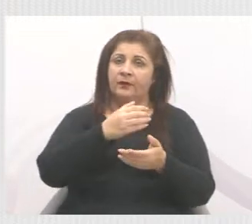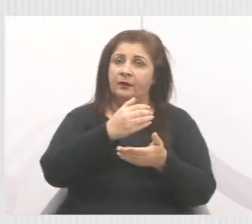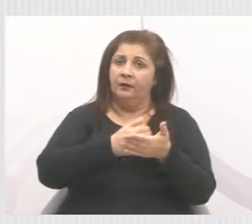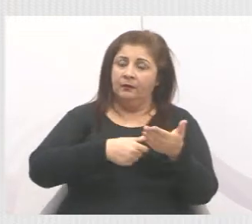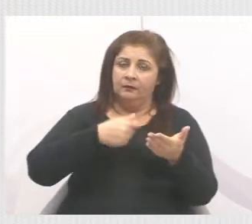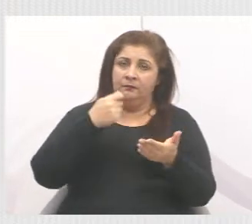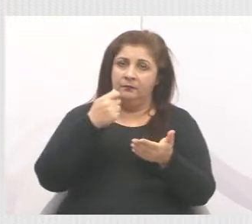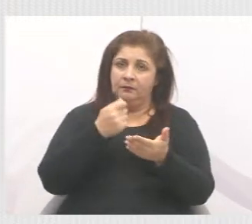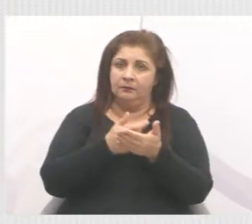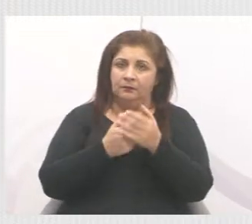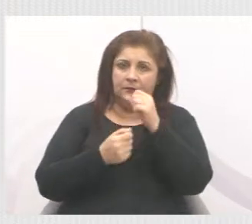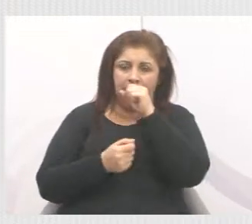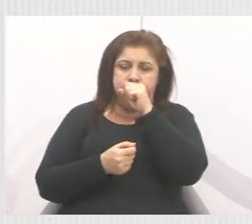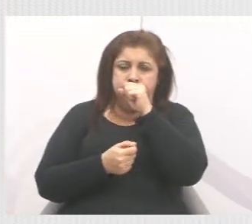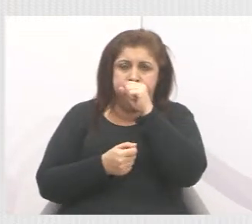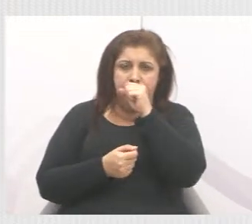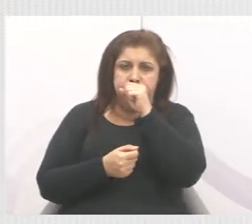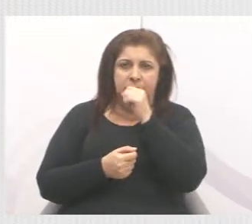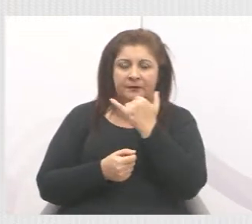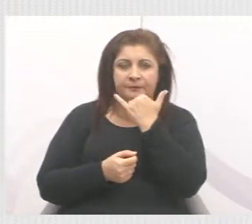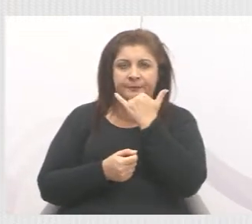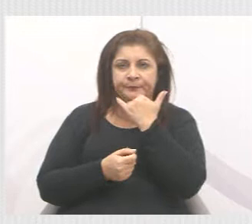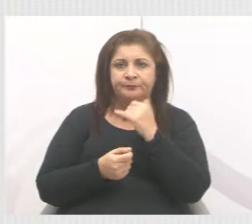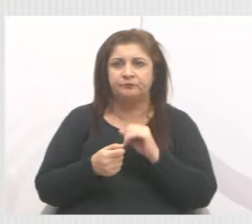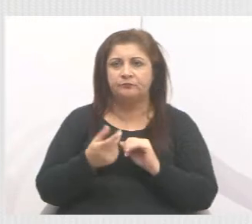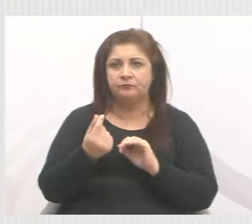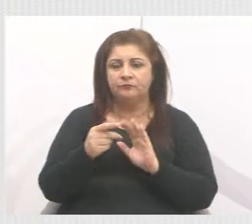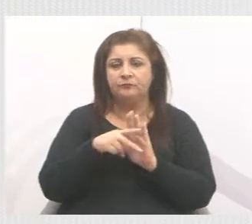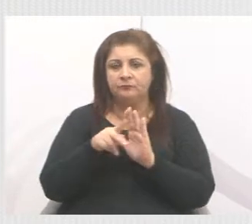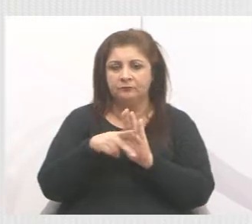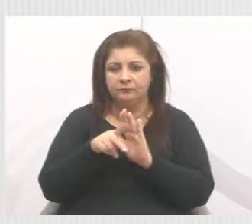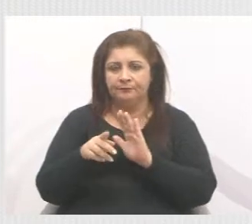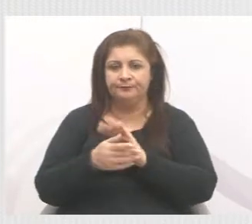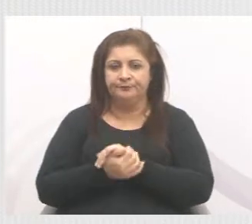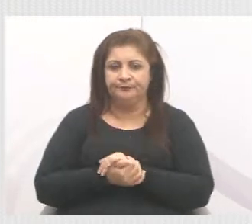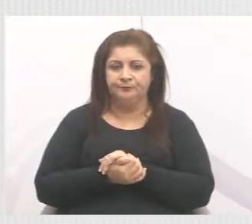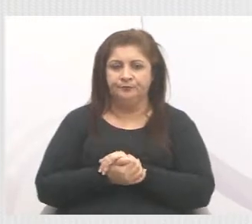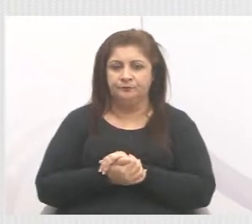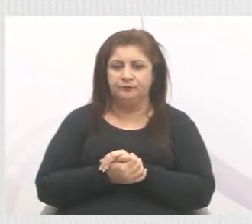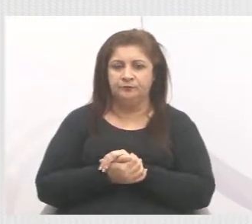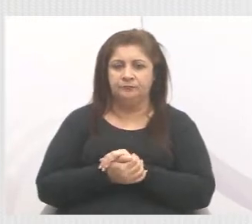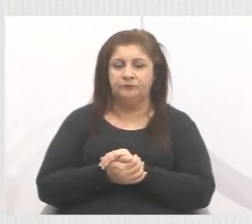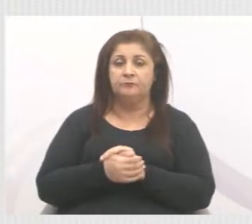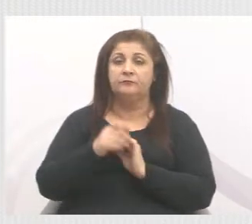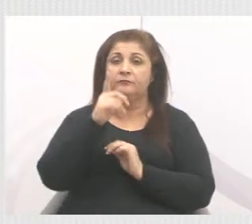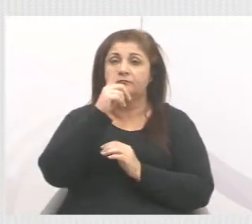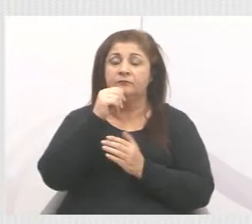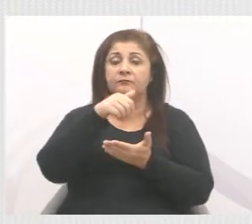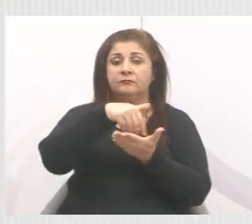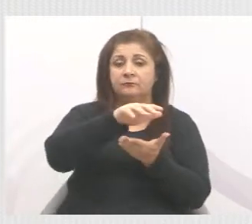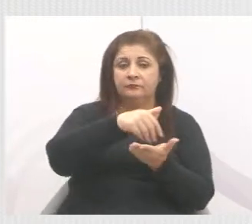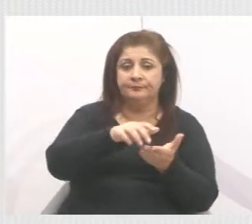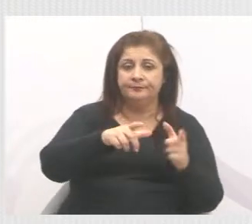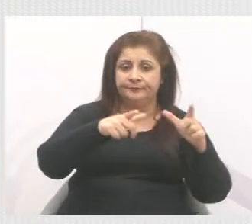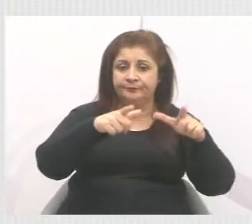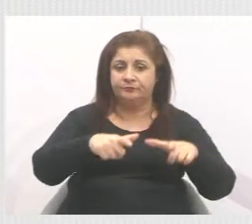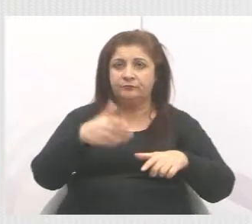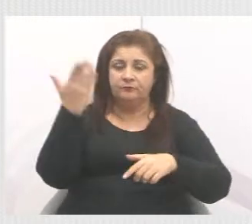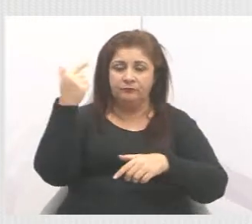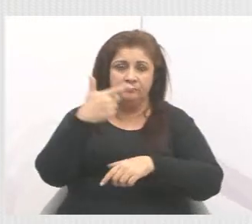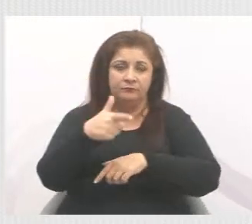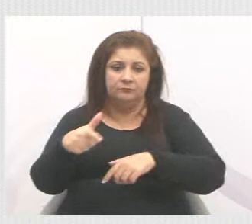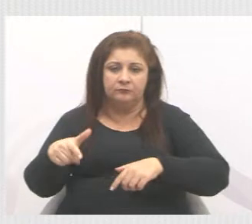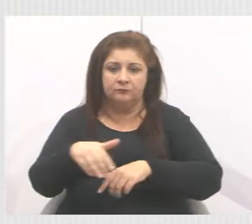principais obras que a gente tem aqui, temos Jamique, a distribuição de água para Jamique, Estrada do Bom